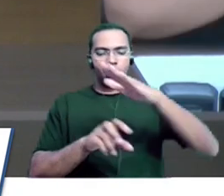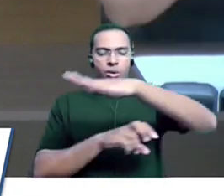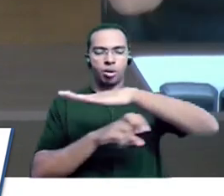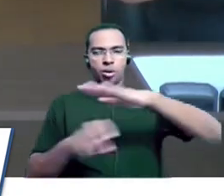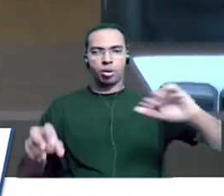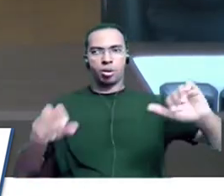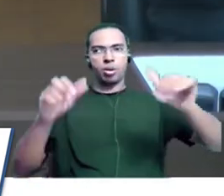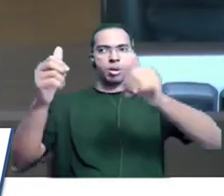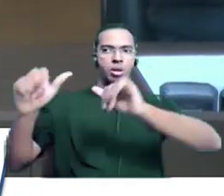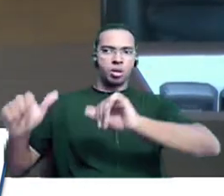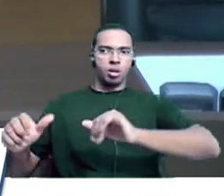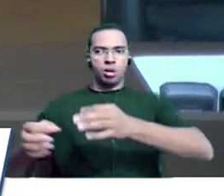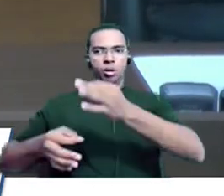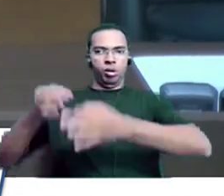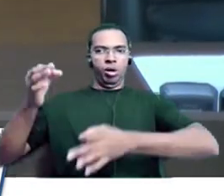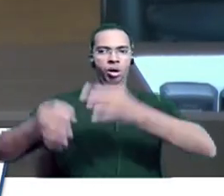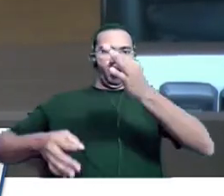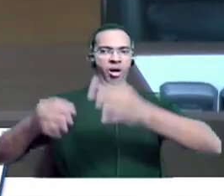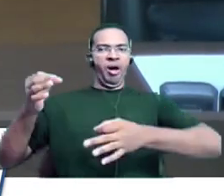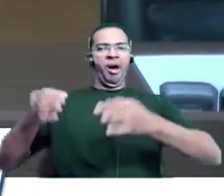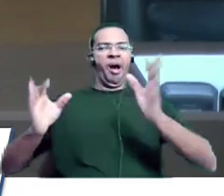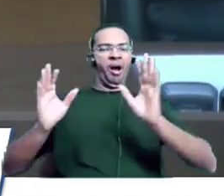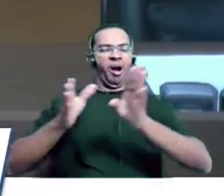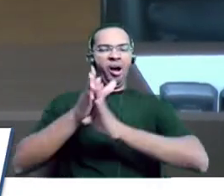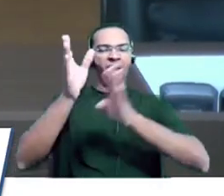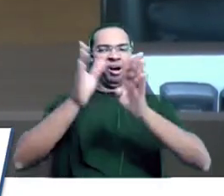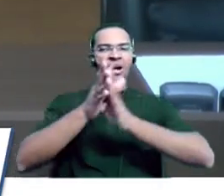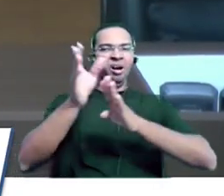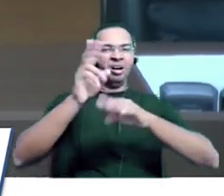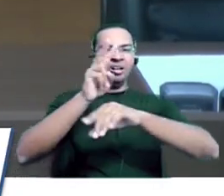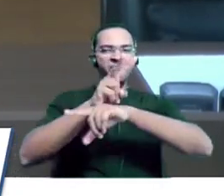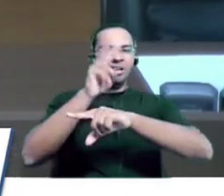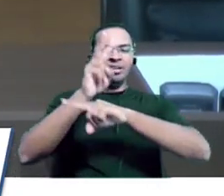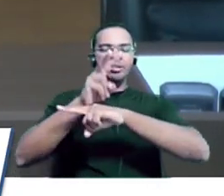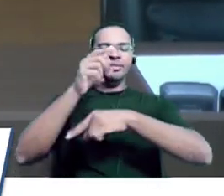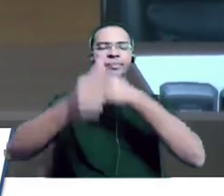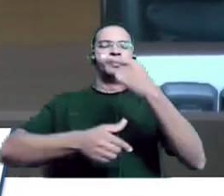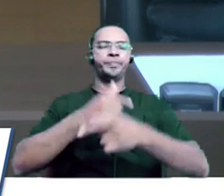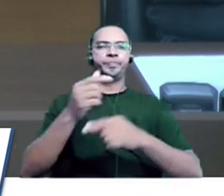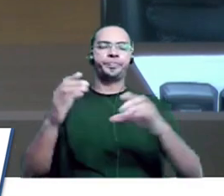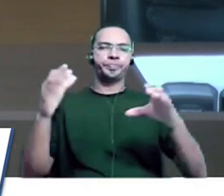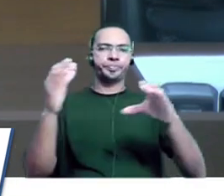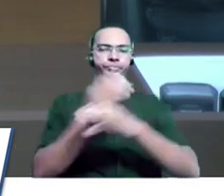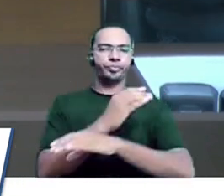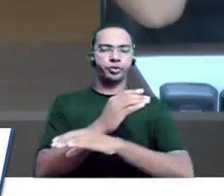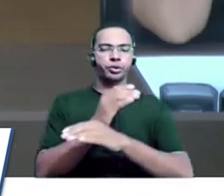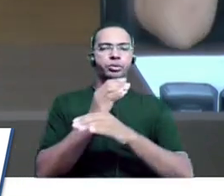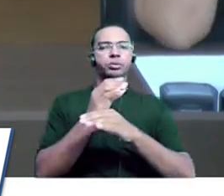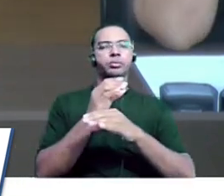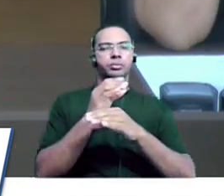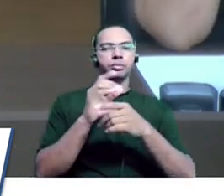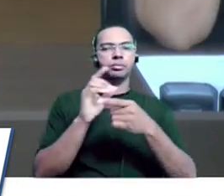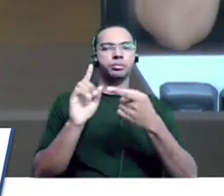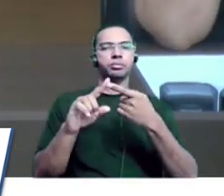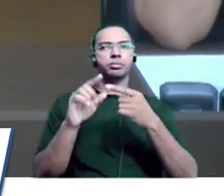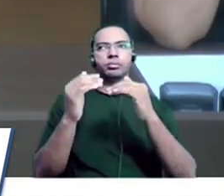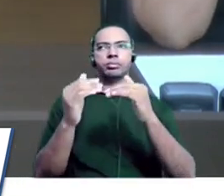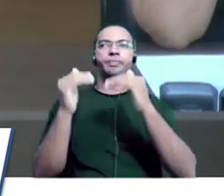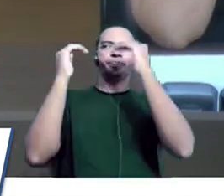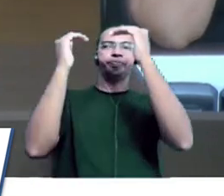comissões julgadoras. Orientou e supervisionou trabalhos de conclusão de curso de graduação